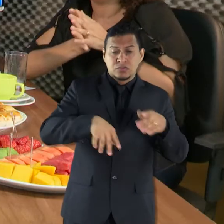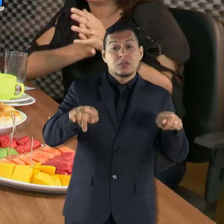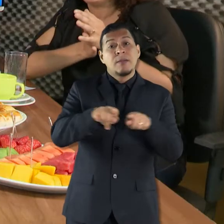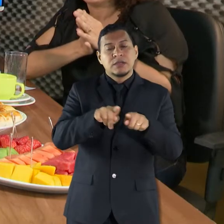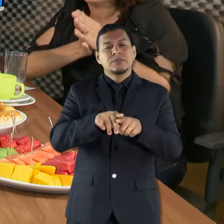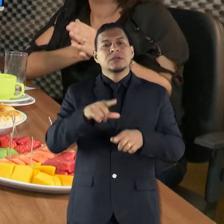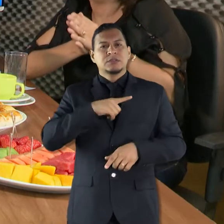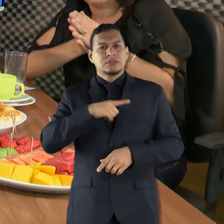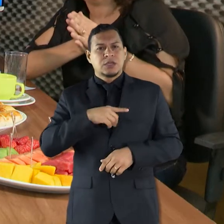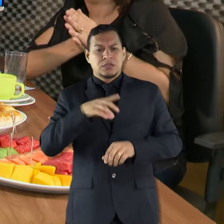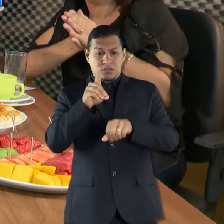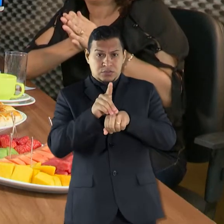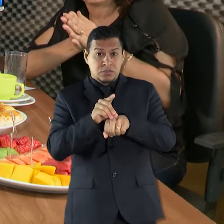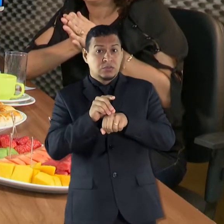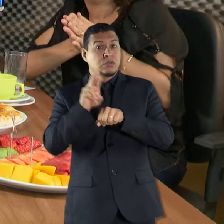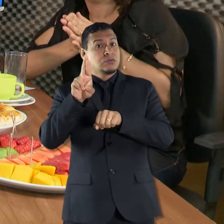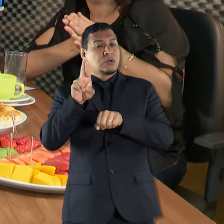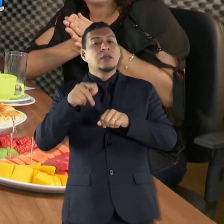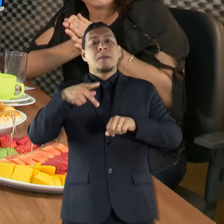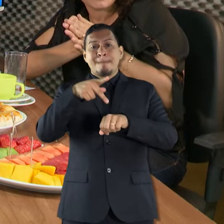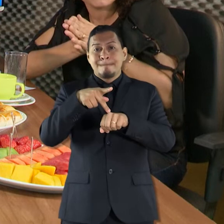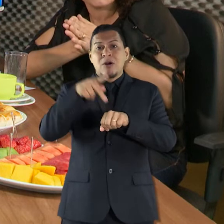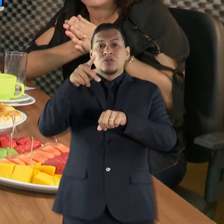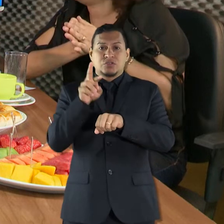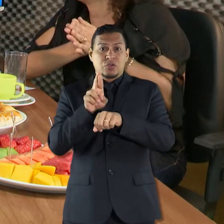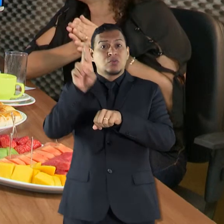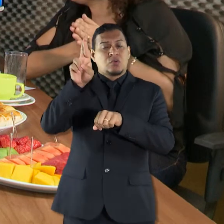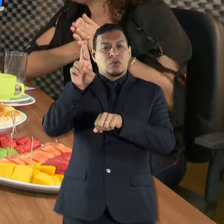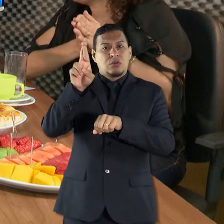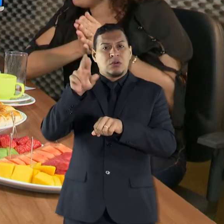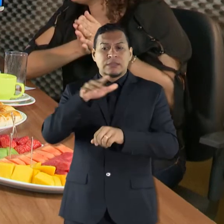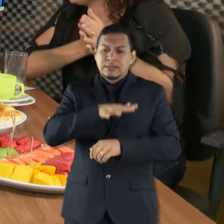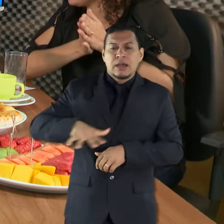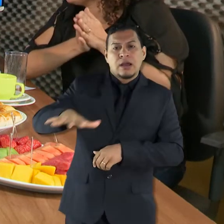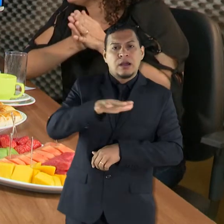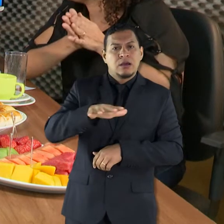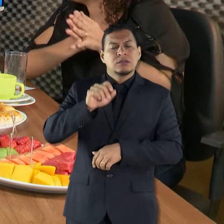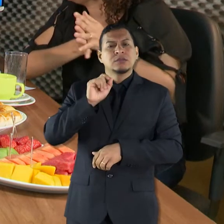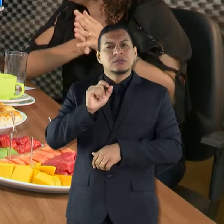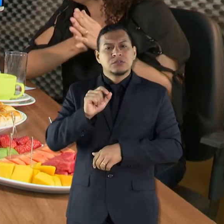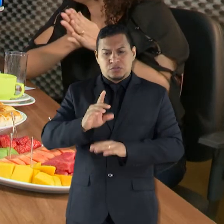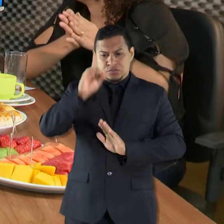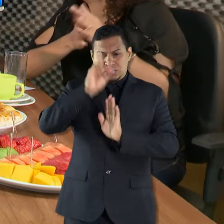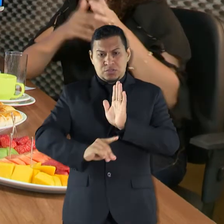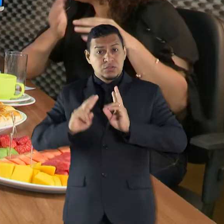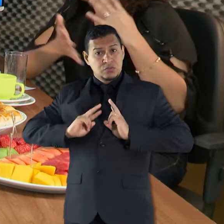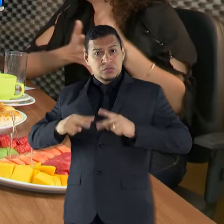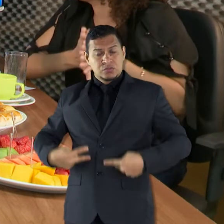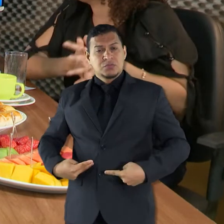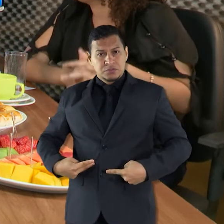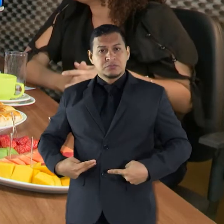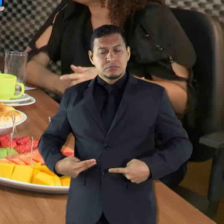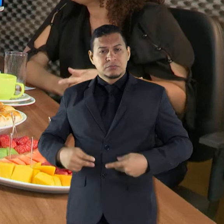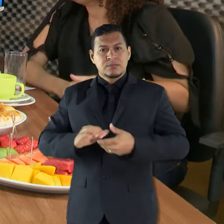se fala em estudo, o homem tem doutorado e pós-doutorado, né? E, inclusive, seu pós-doutorado é nessa área de direitos